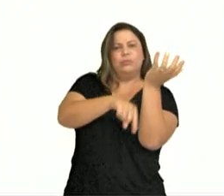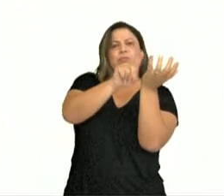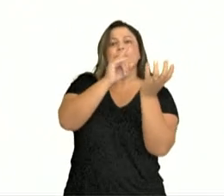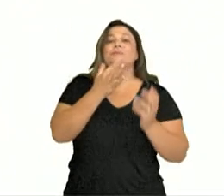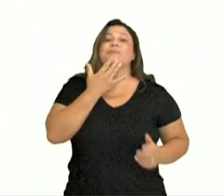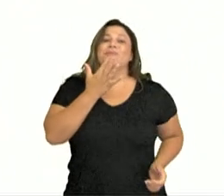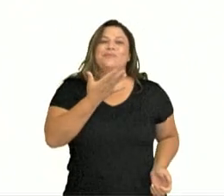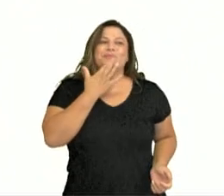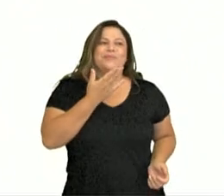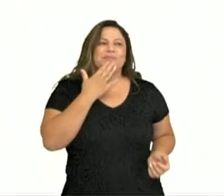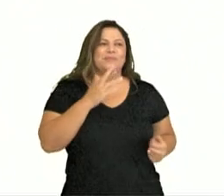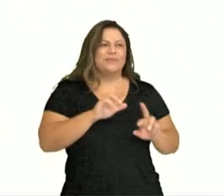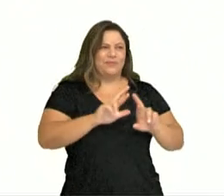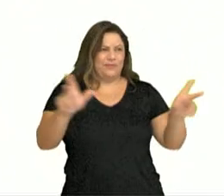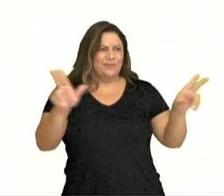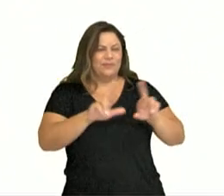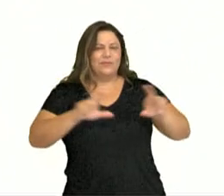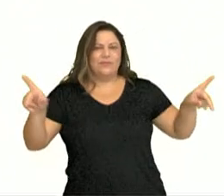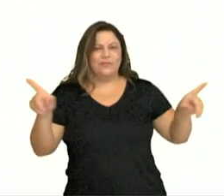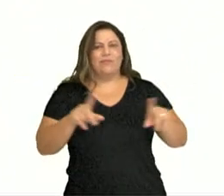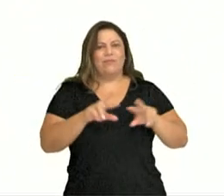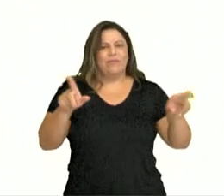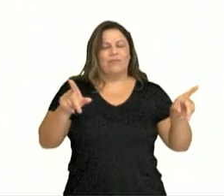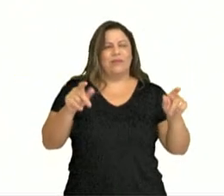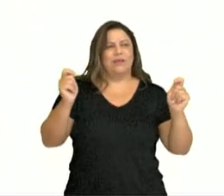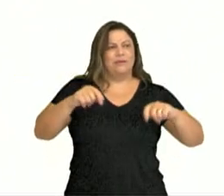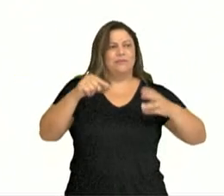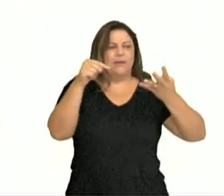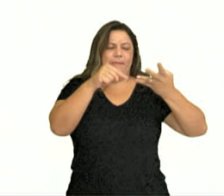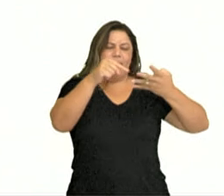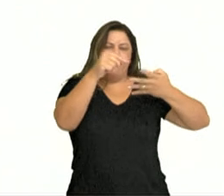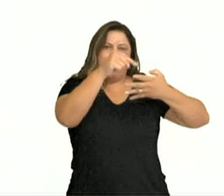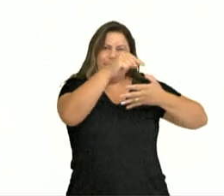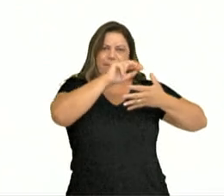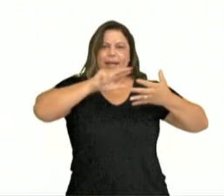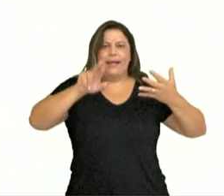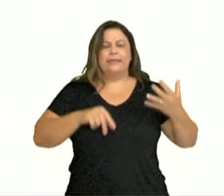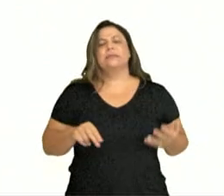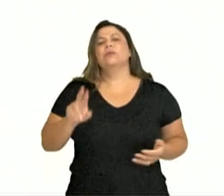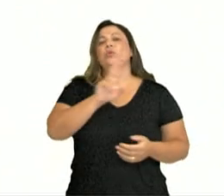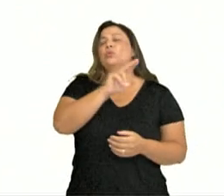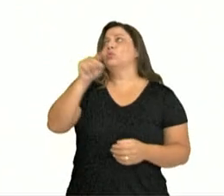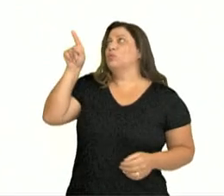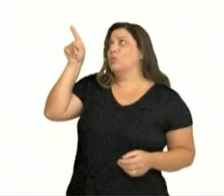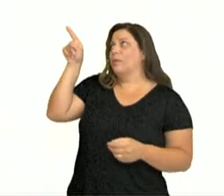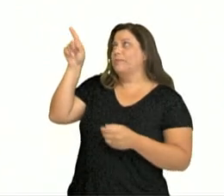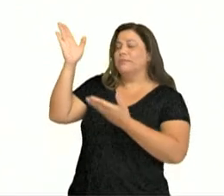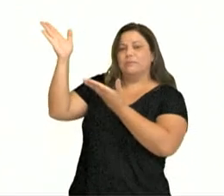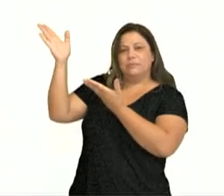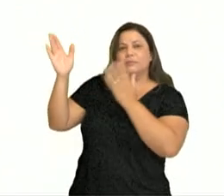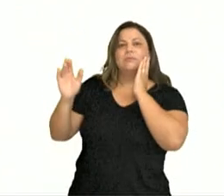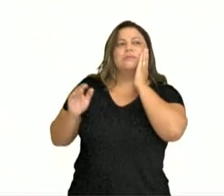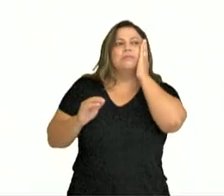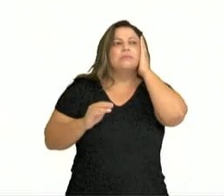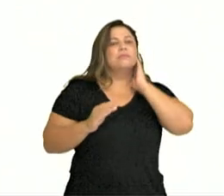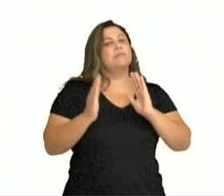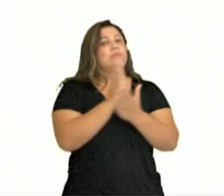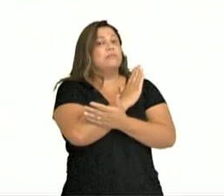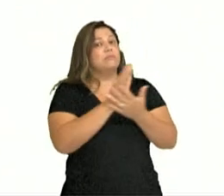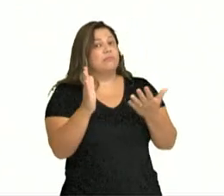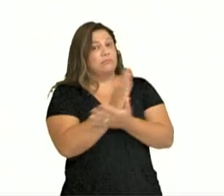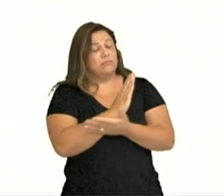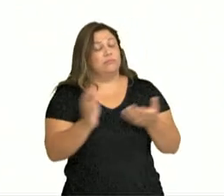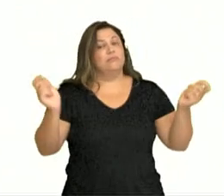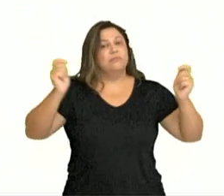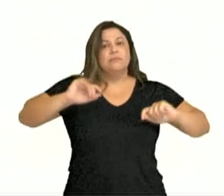clorofila A, carotenoides, ficocianina e ficoeritrina, tá? Porém, acontece que em algumas situações